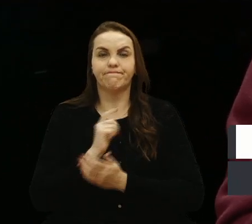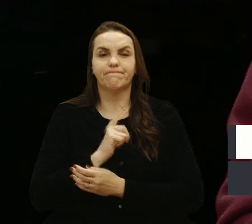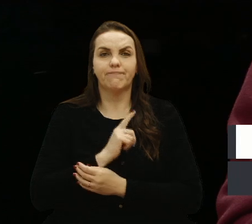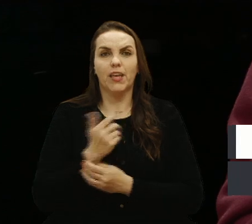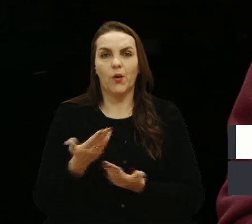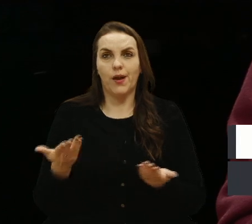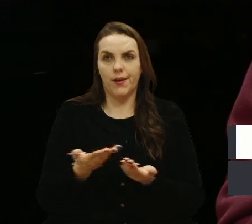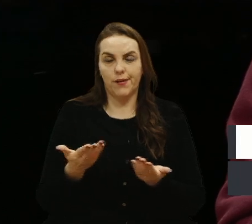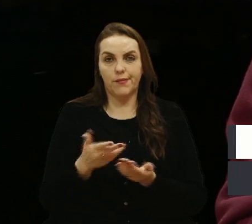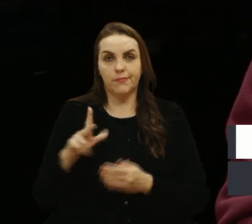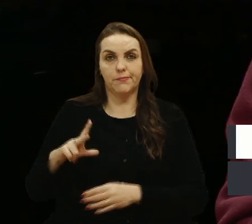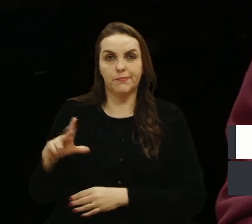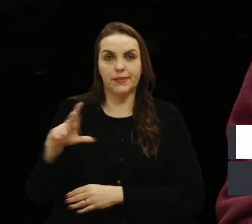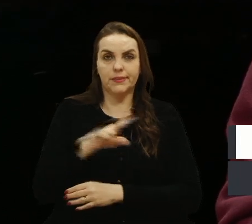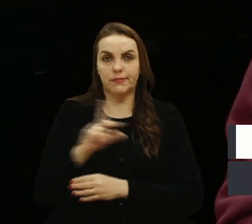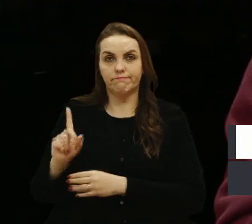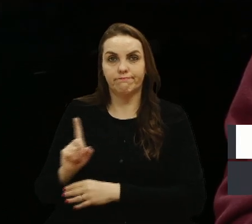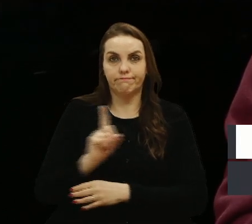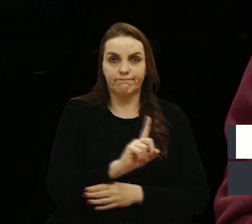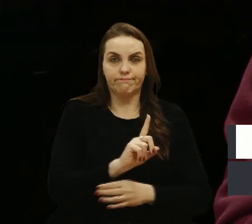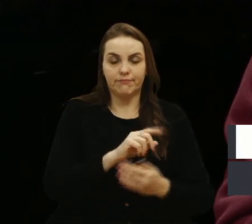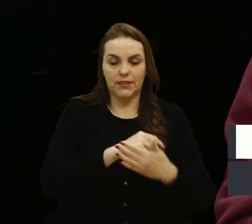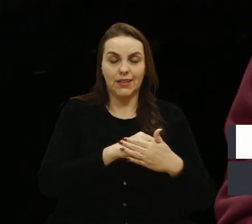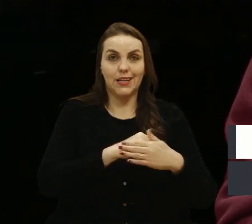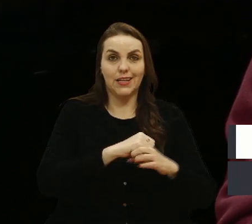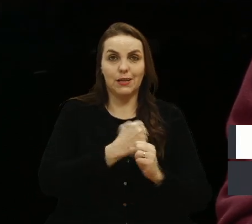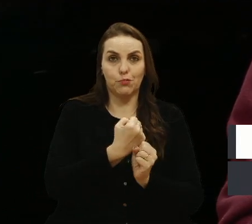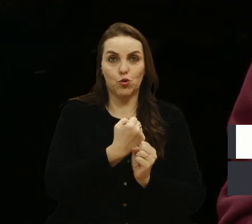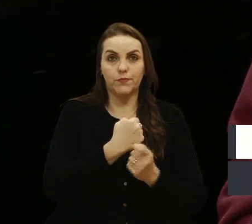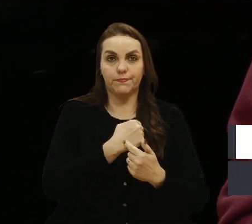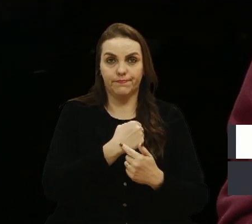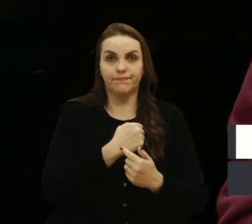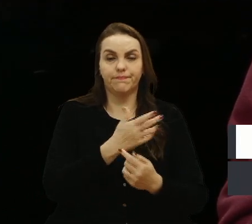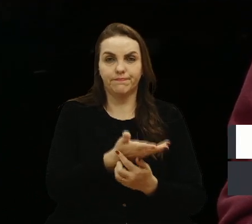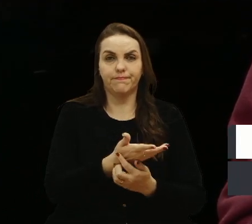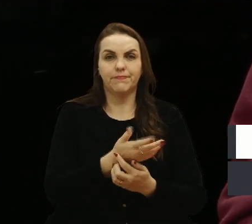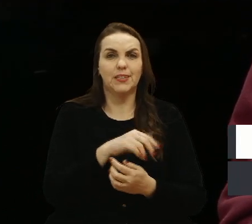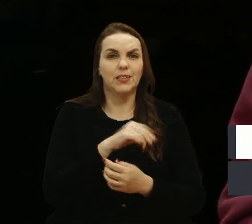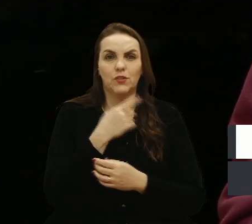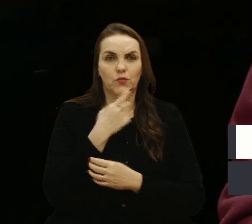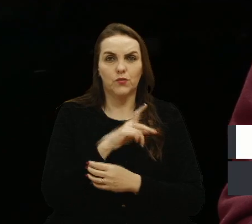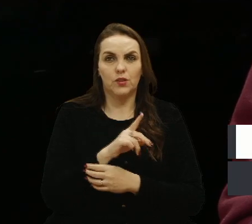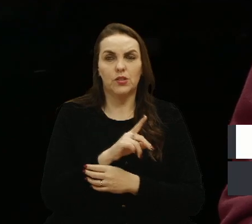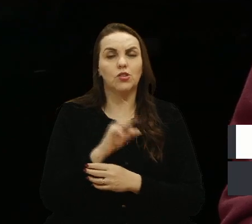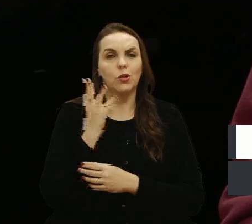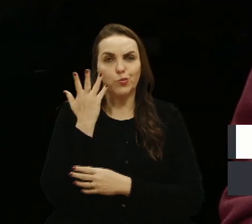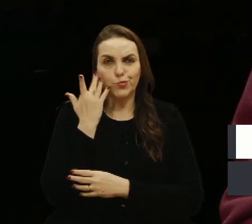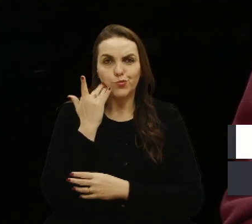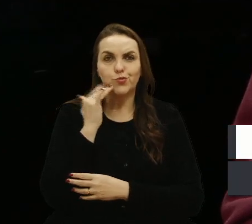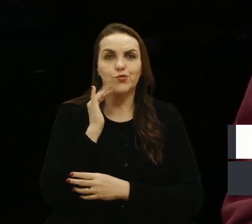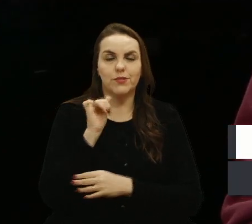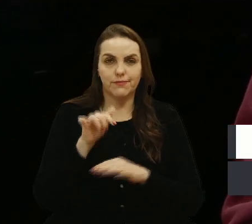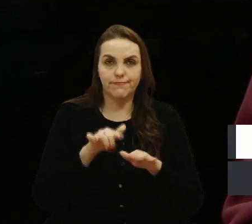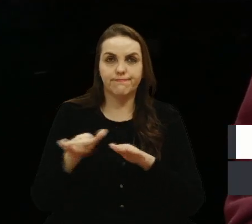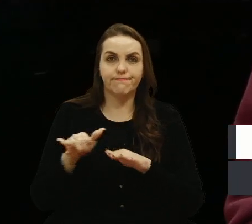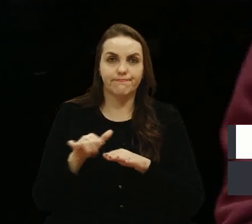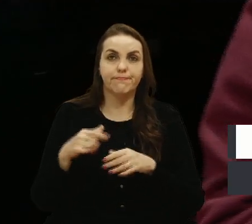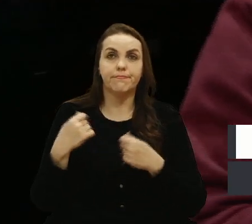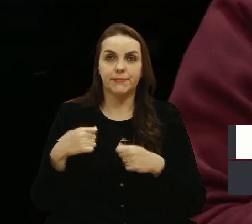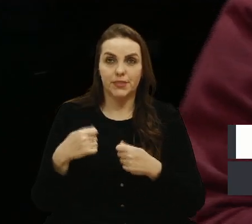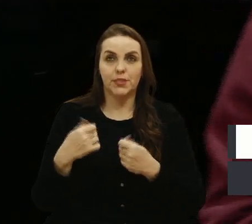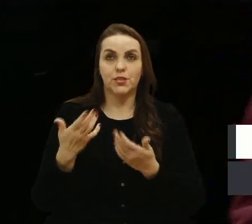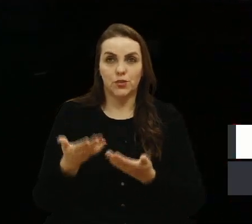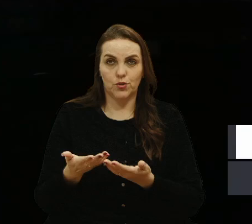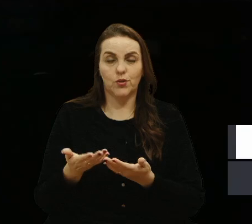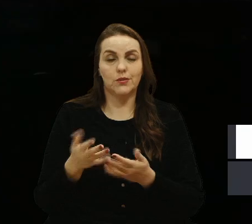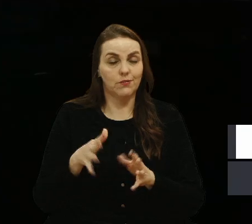de levar um paciente para lá com um trauma na mão. E não foi. Ele já estava me falando que há uns dias da semana precisou e foi essa